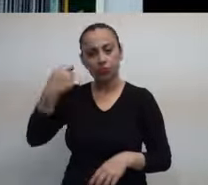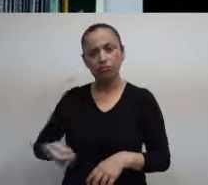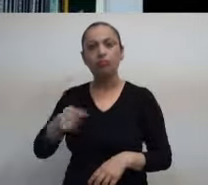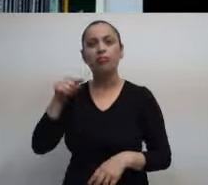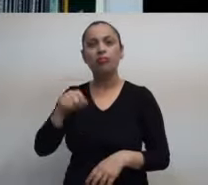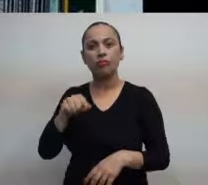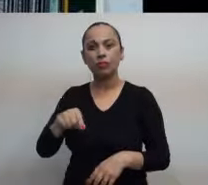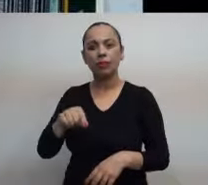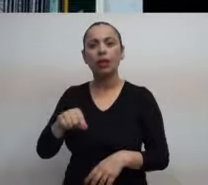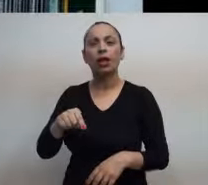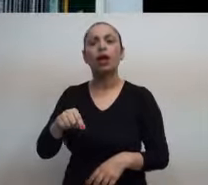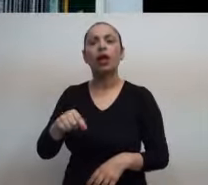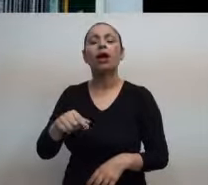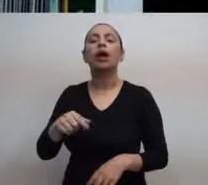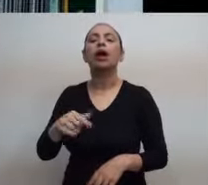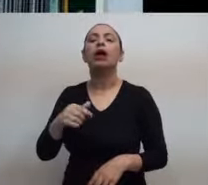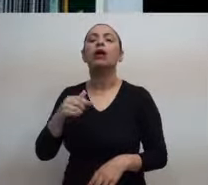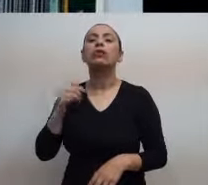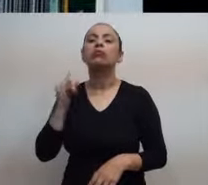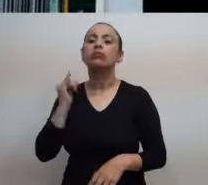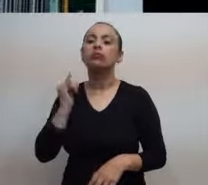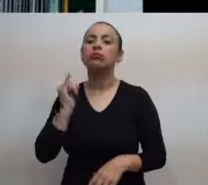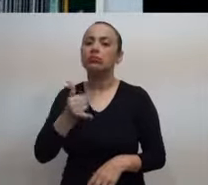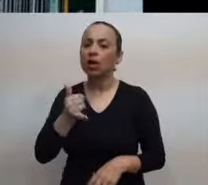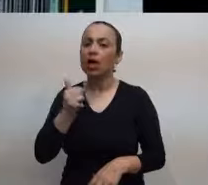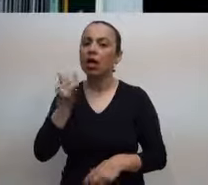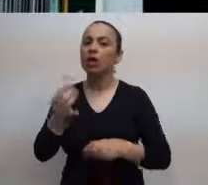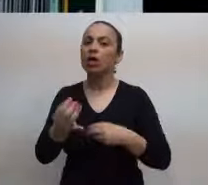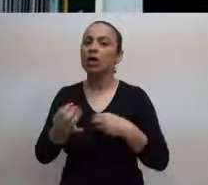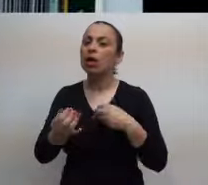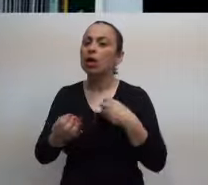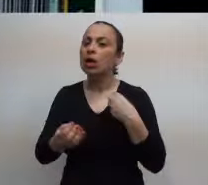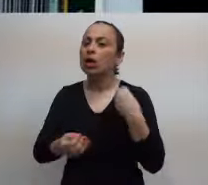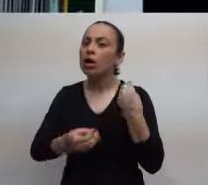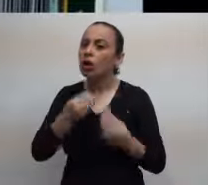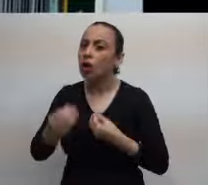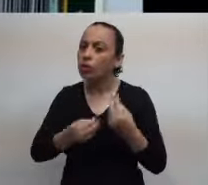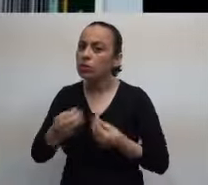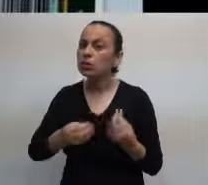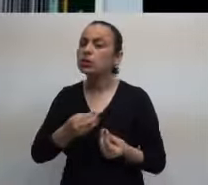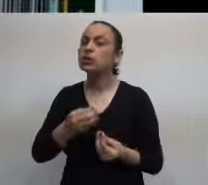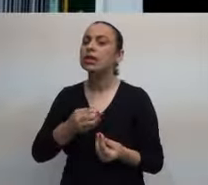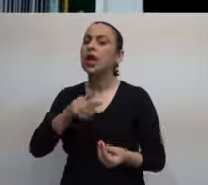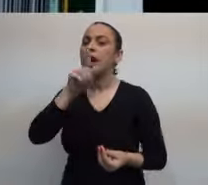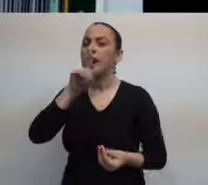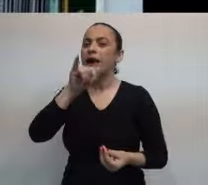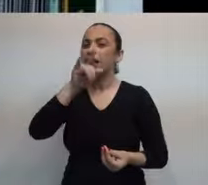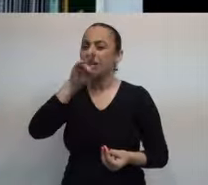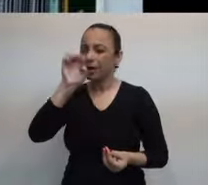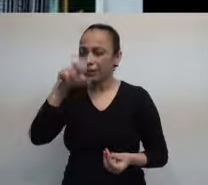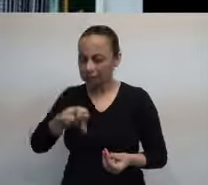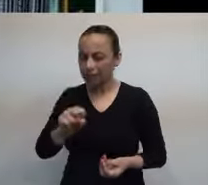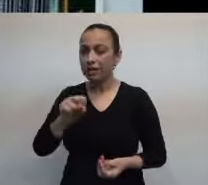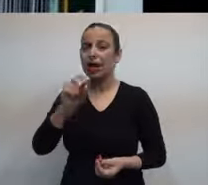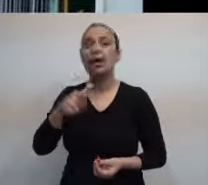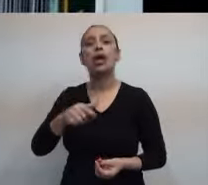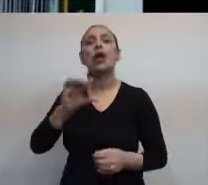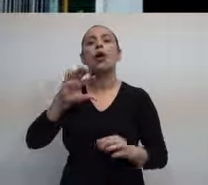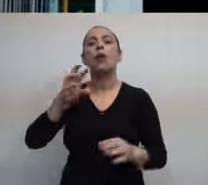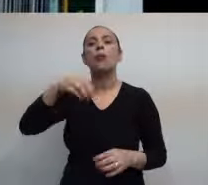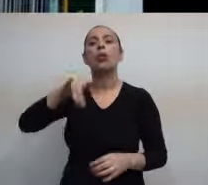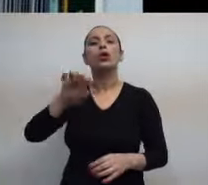Nesse sentido aqui, relata o Giddens que a modernidade não é